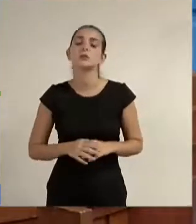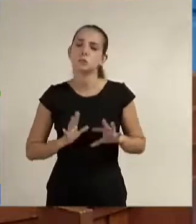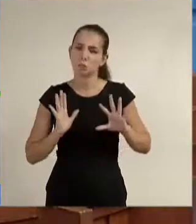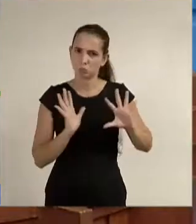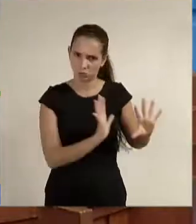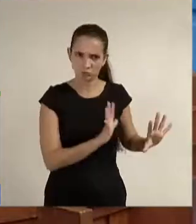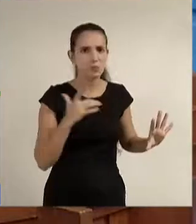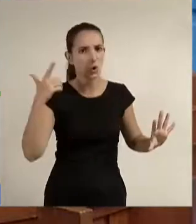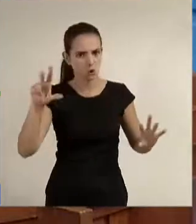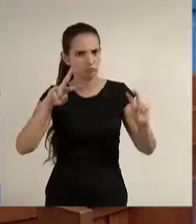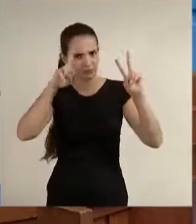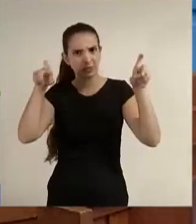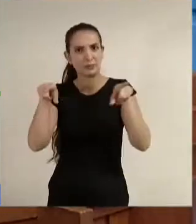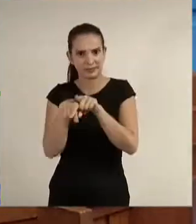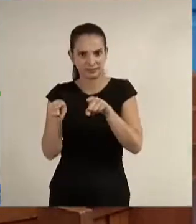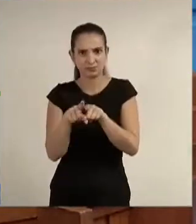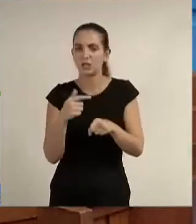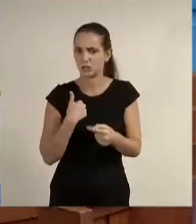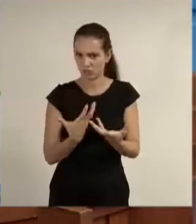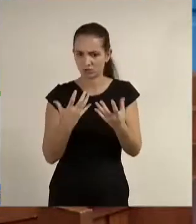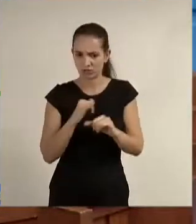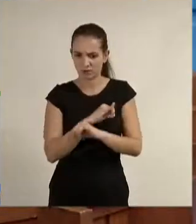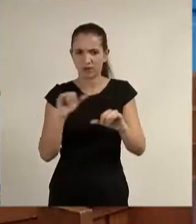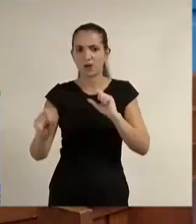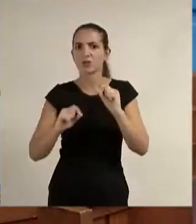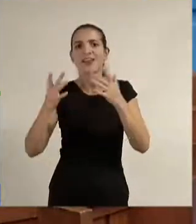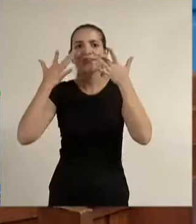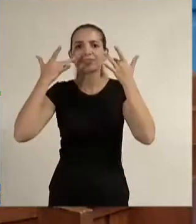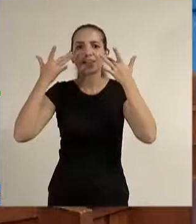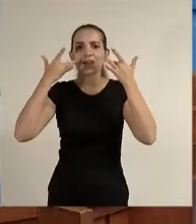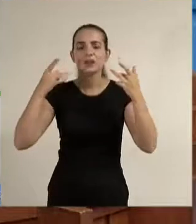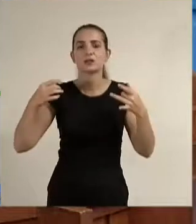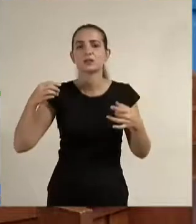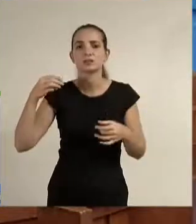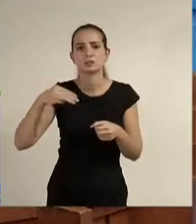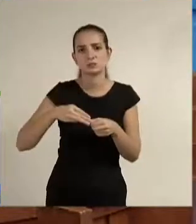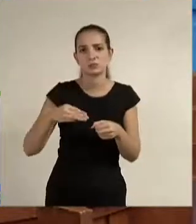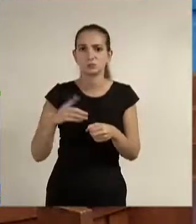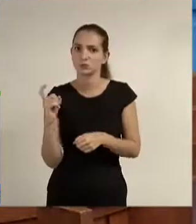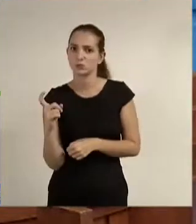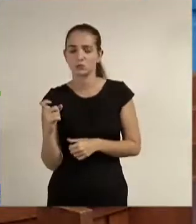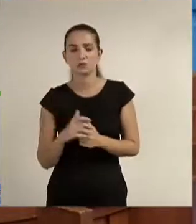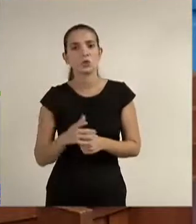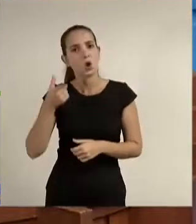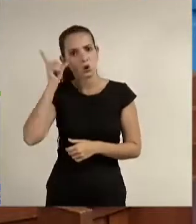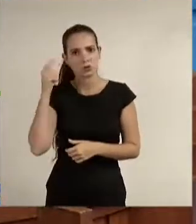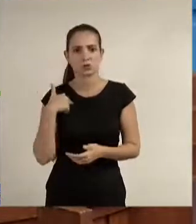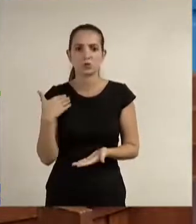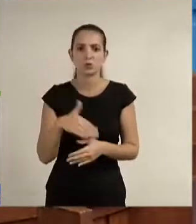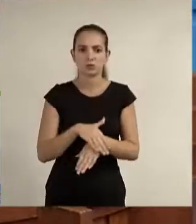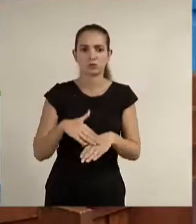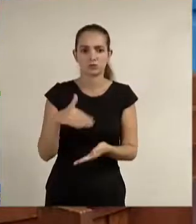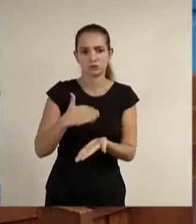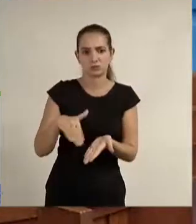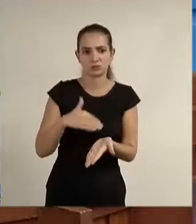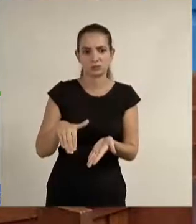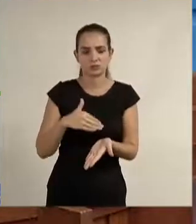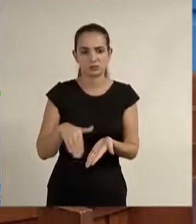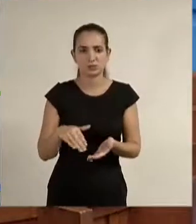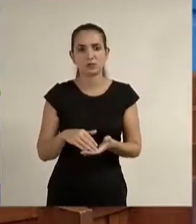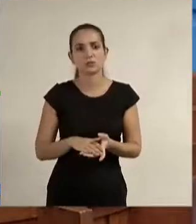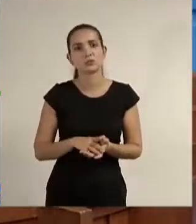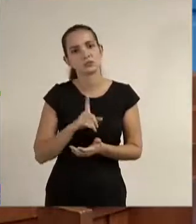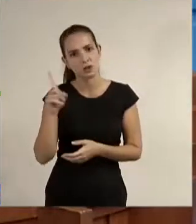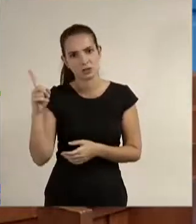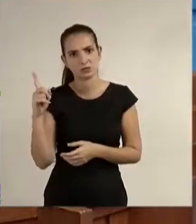Dourados. Estive ontem, além do governador, com a secretária de Cultura, porque o Teatro Municipal,